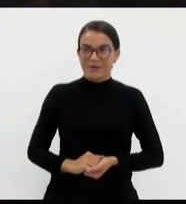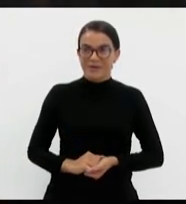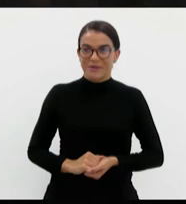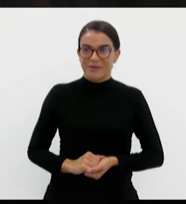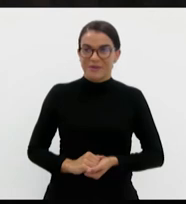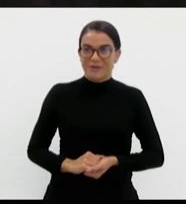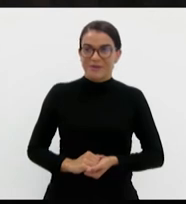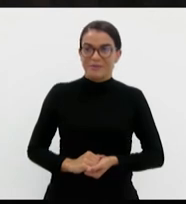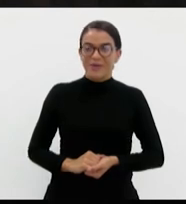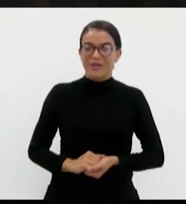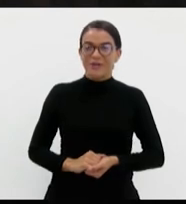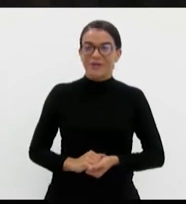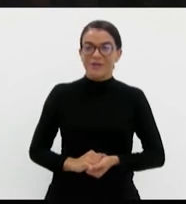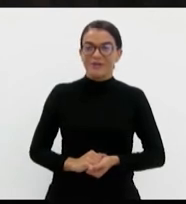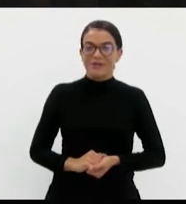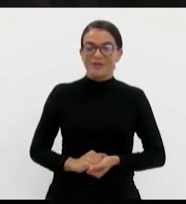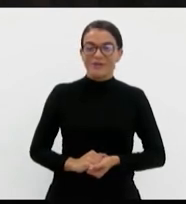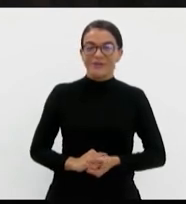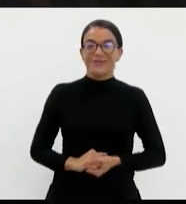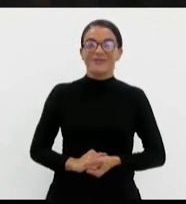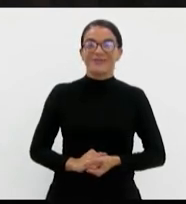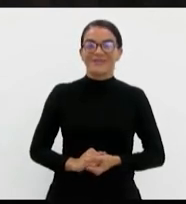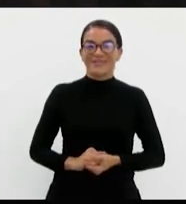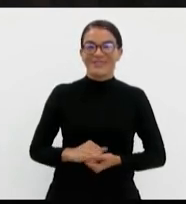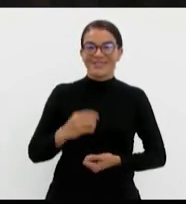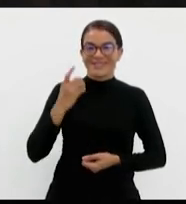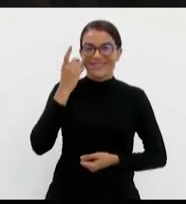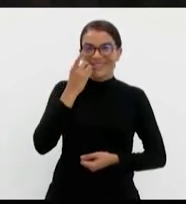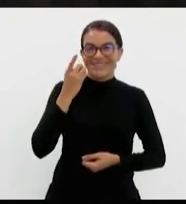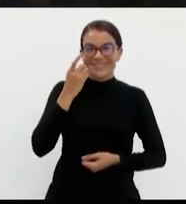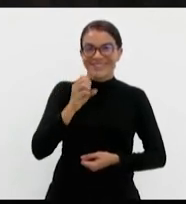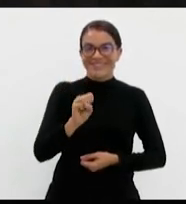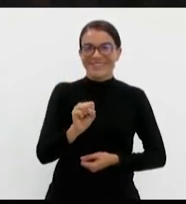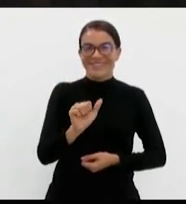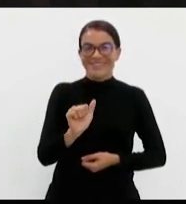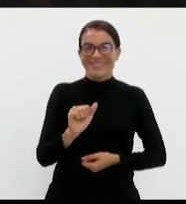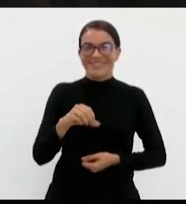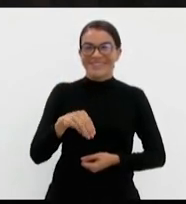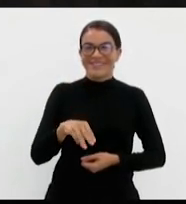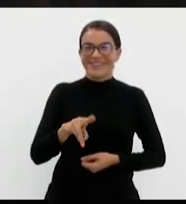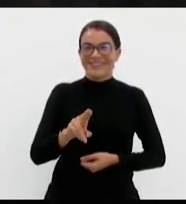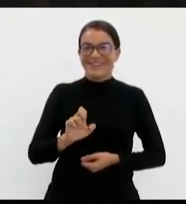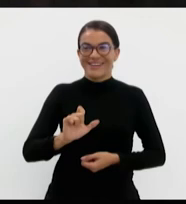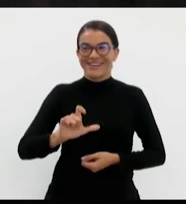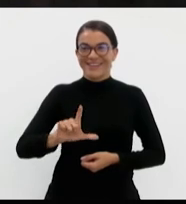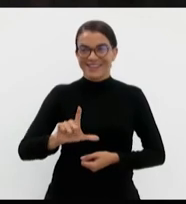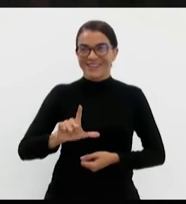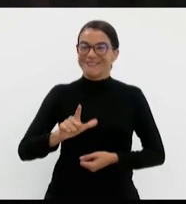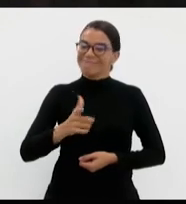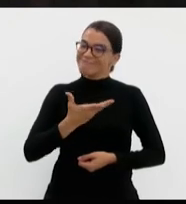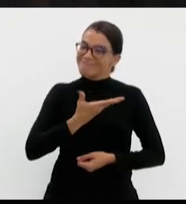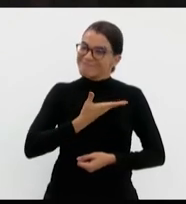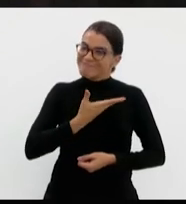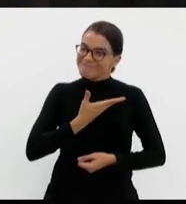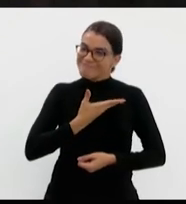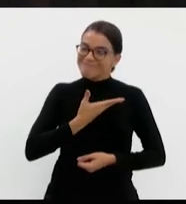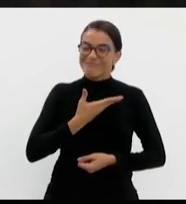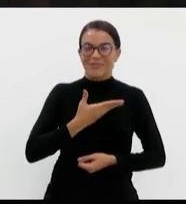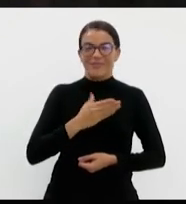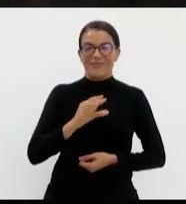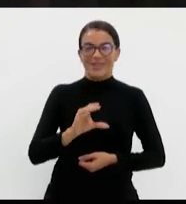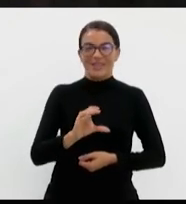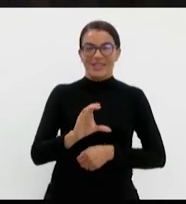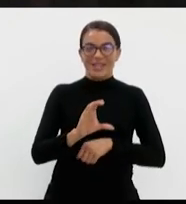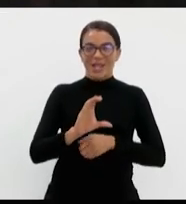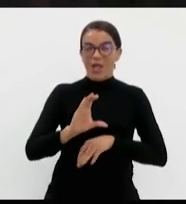Senhor presidente, deputado Samuel Malafaia, meu companheiro de CREA,